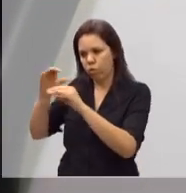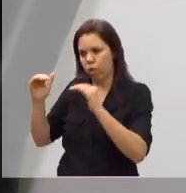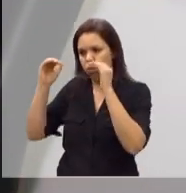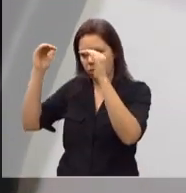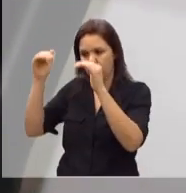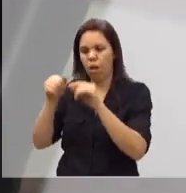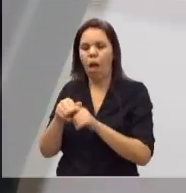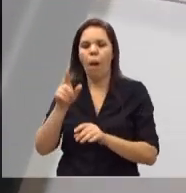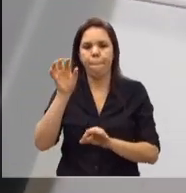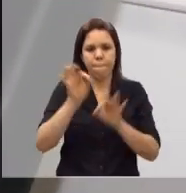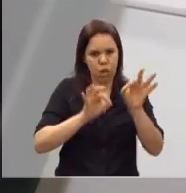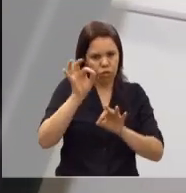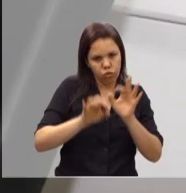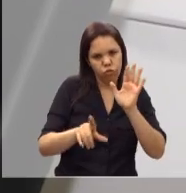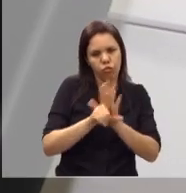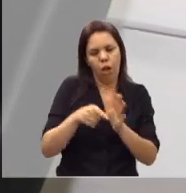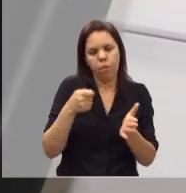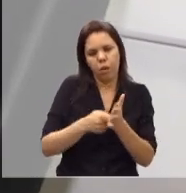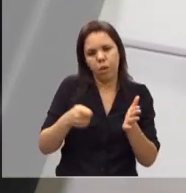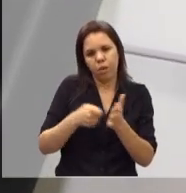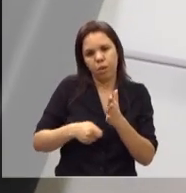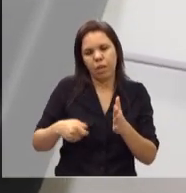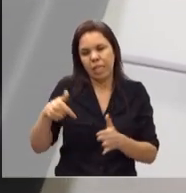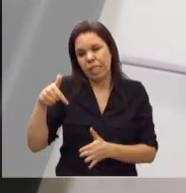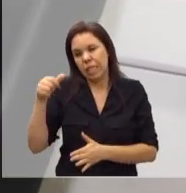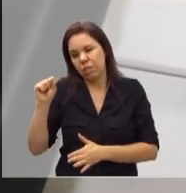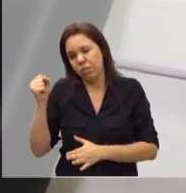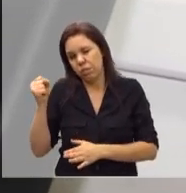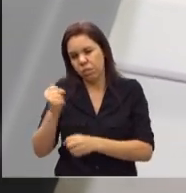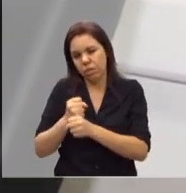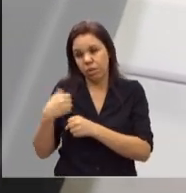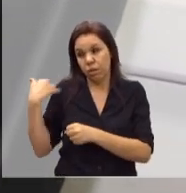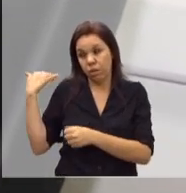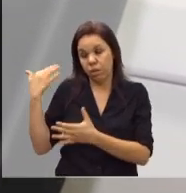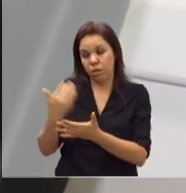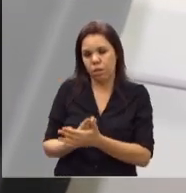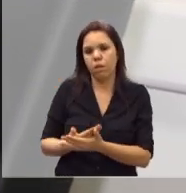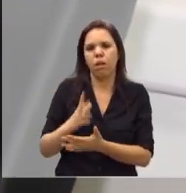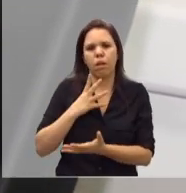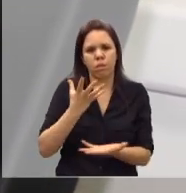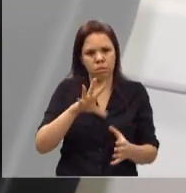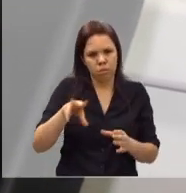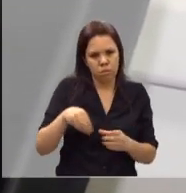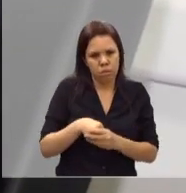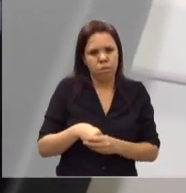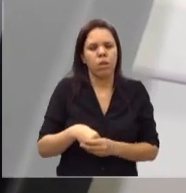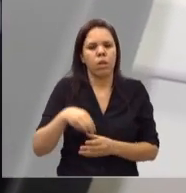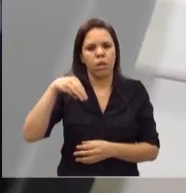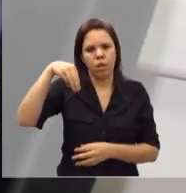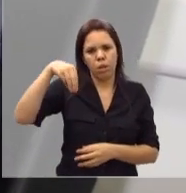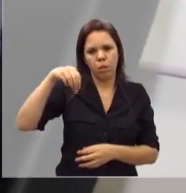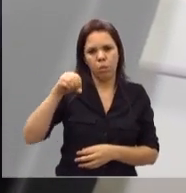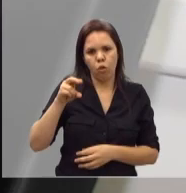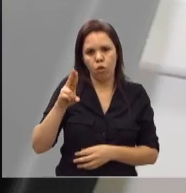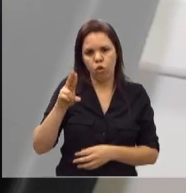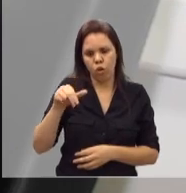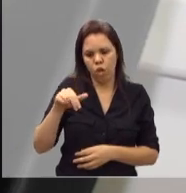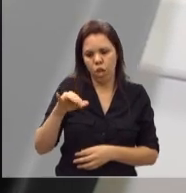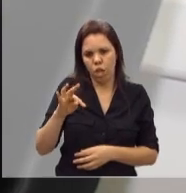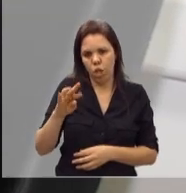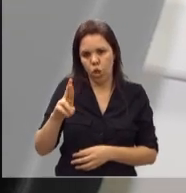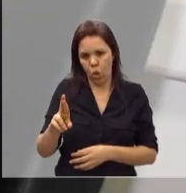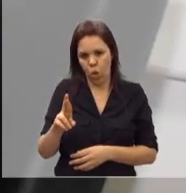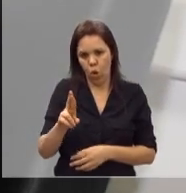projetos de lei que eu também batalhei uns 7, 8 anos atrás. Eu queria incluir os monitores de educação infantil, que eles